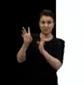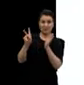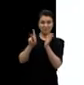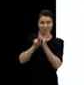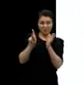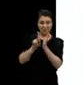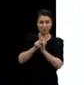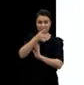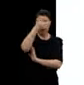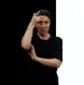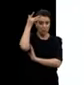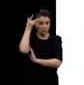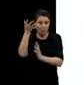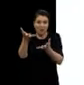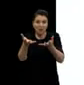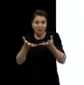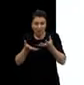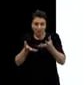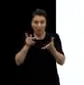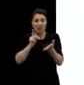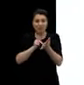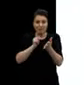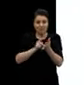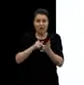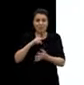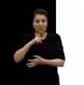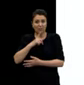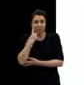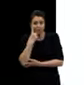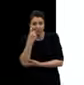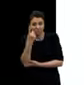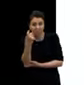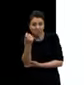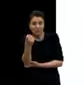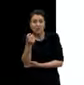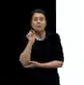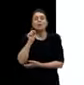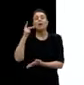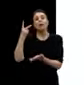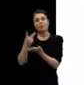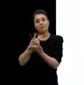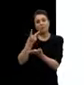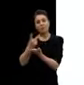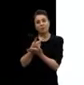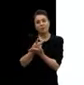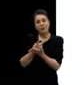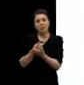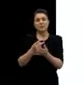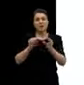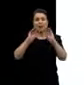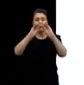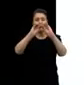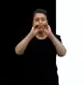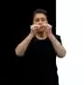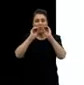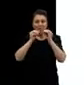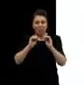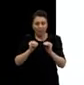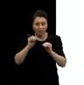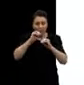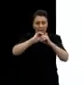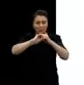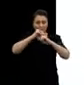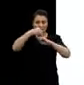a pessoa quer, na verdade, é de interesse. E aí, o que acontece? Nessa molécula de DNA, e elas